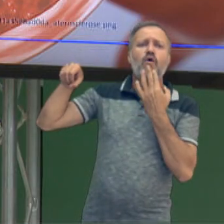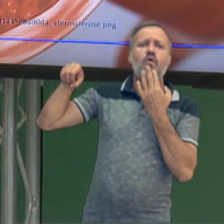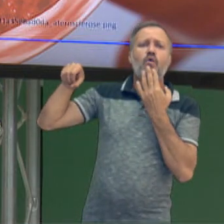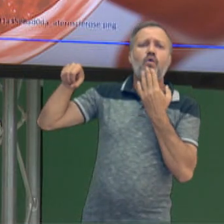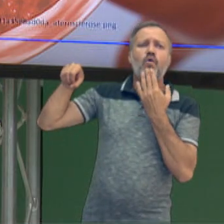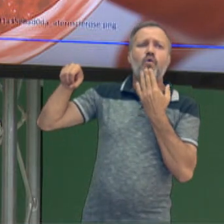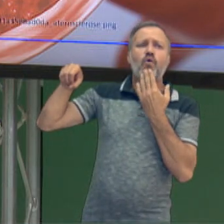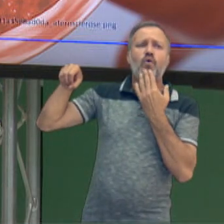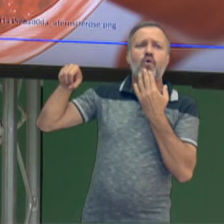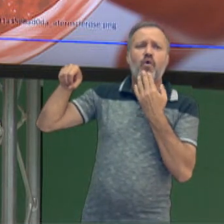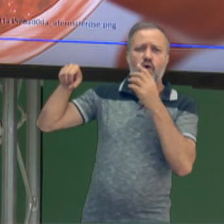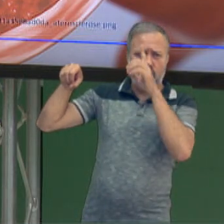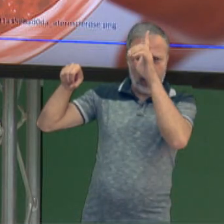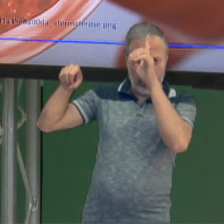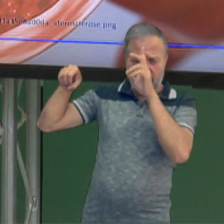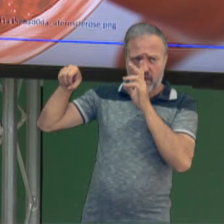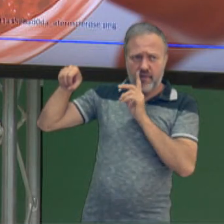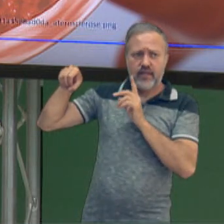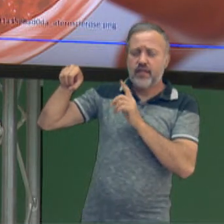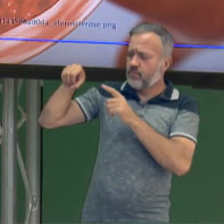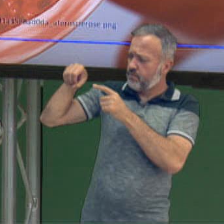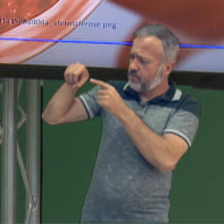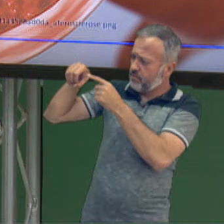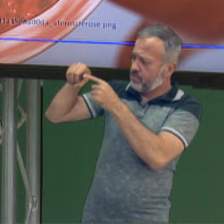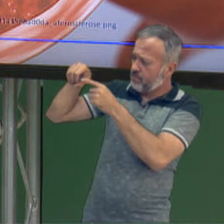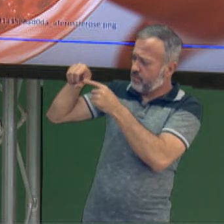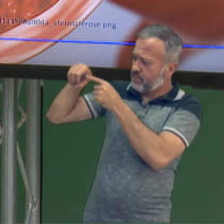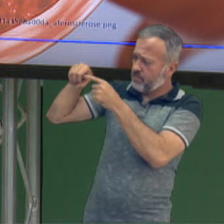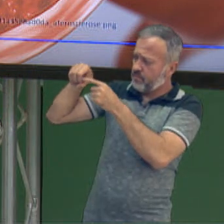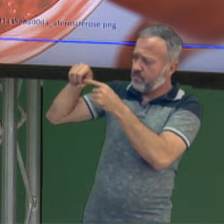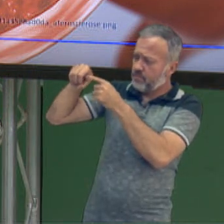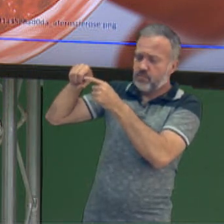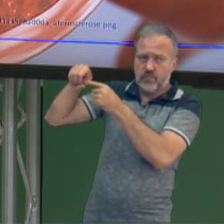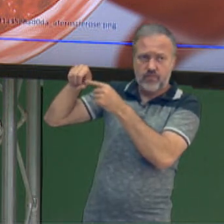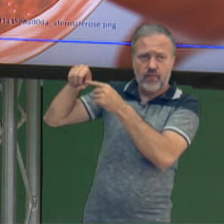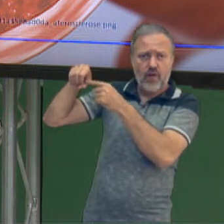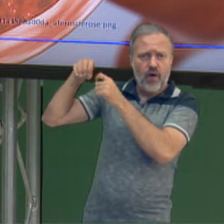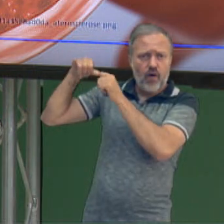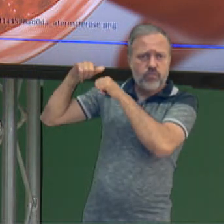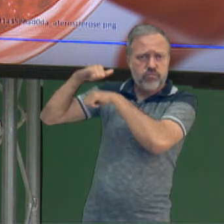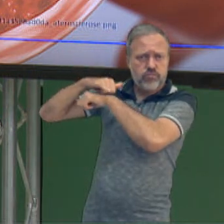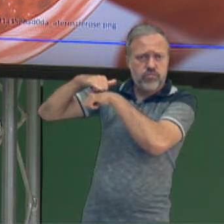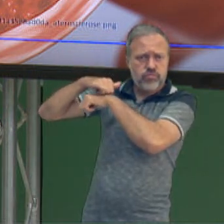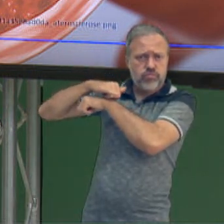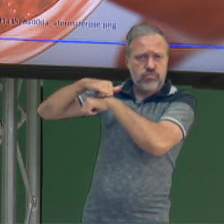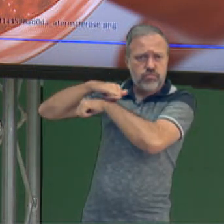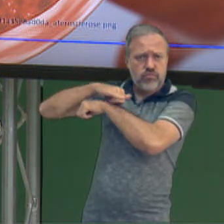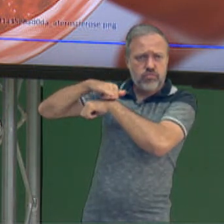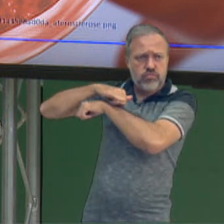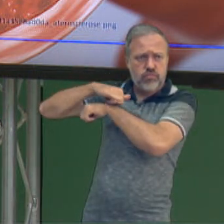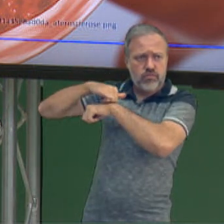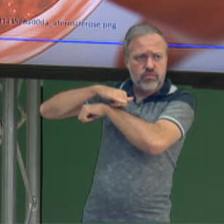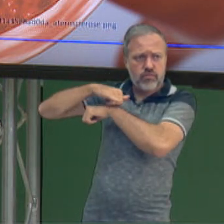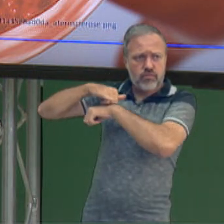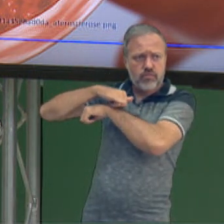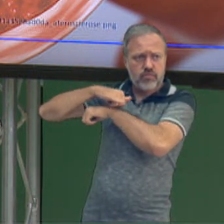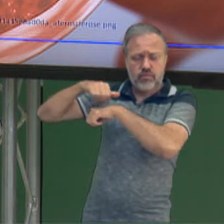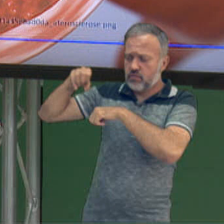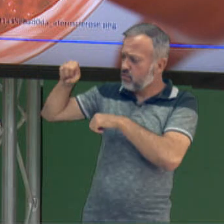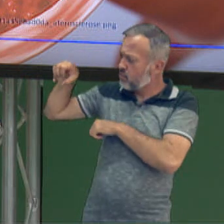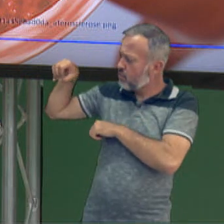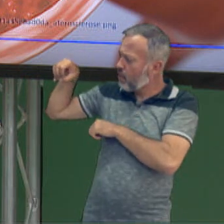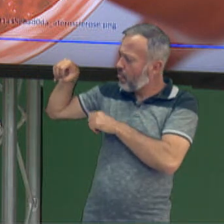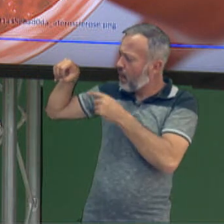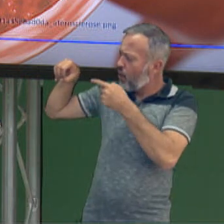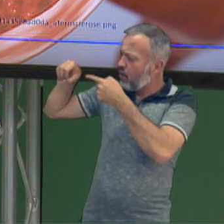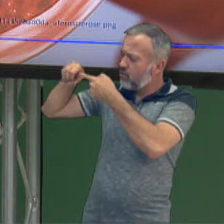uma doença chamada aterosclerose. O que é isso? Pense aqui, tá a veia, tá a artéria, enfim. A artéria